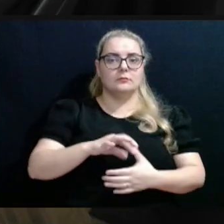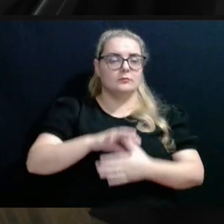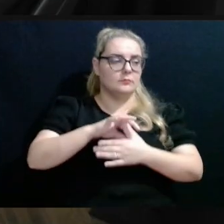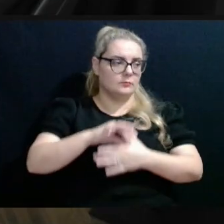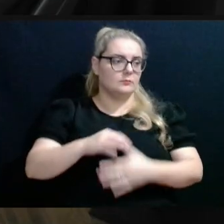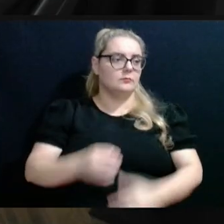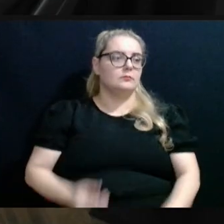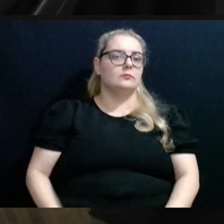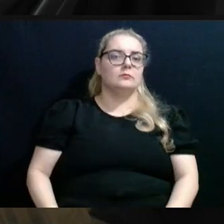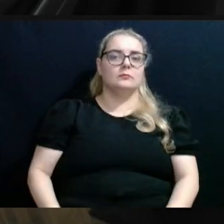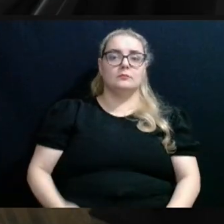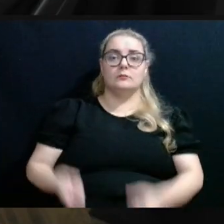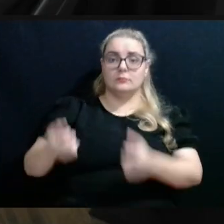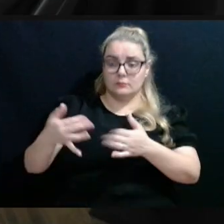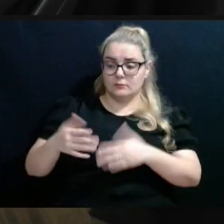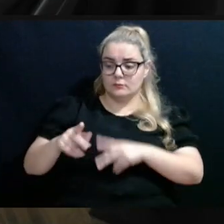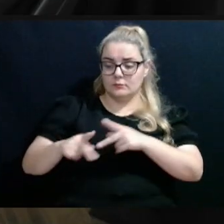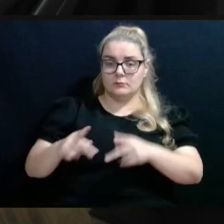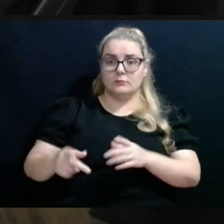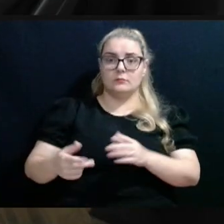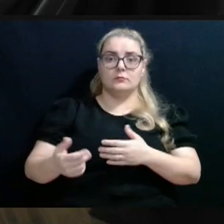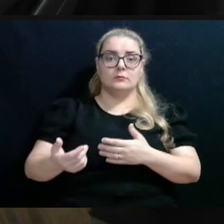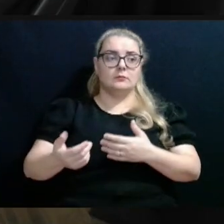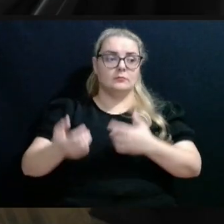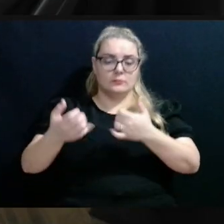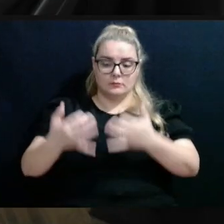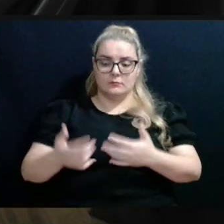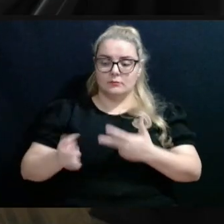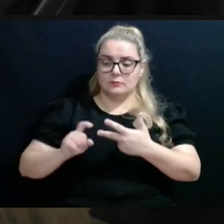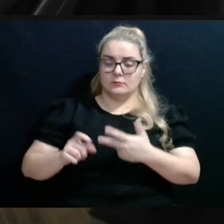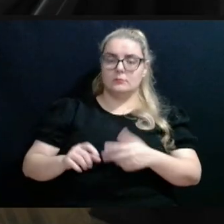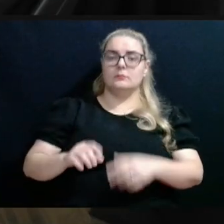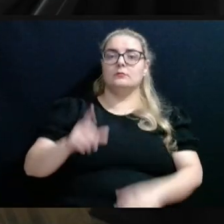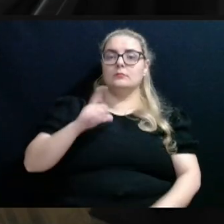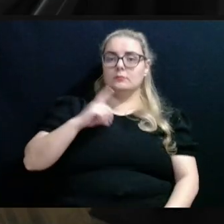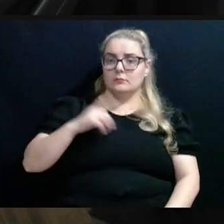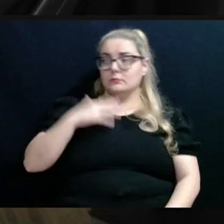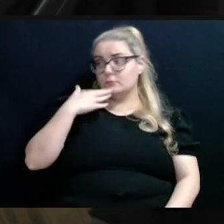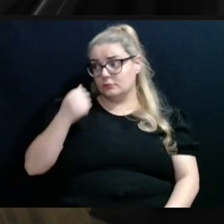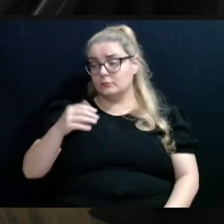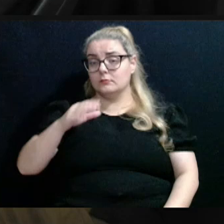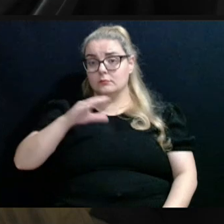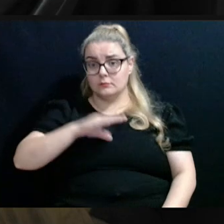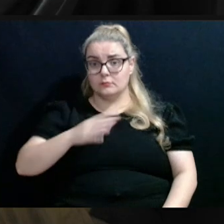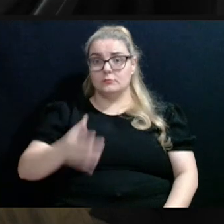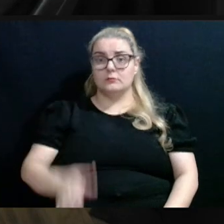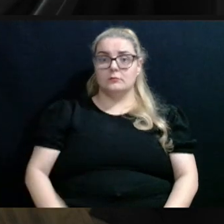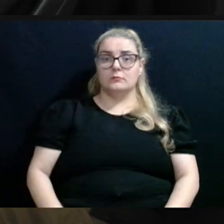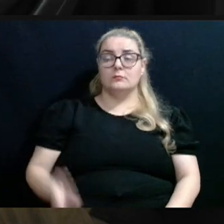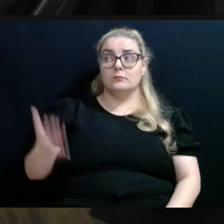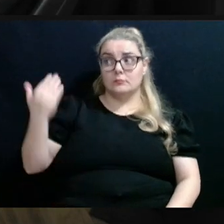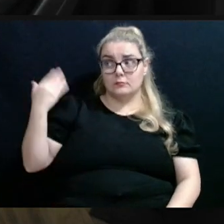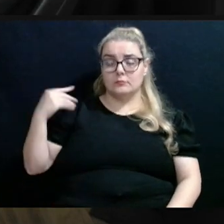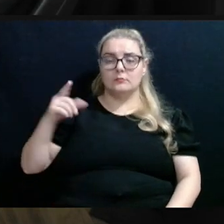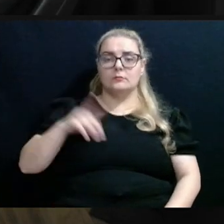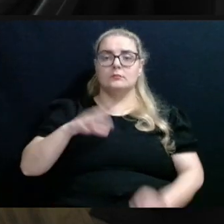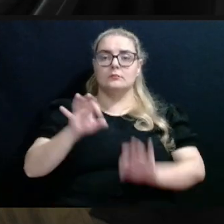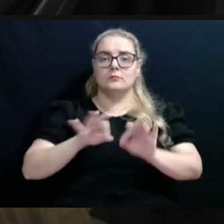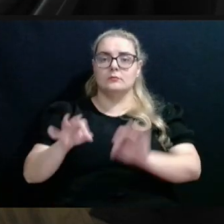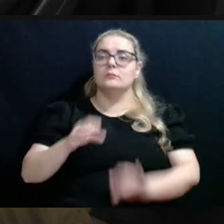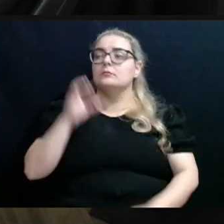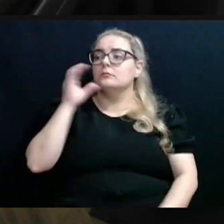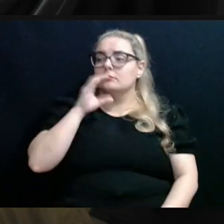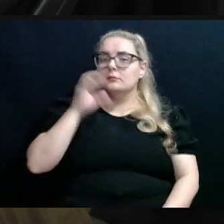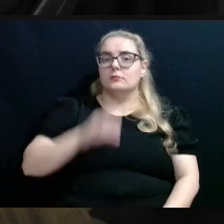os projetos que o Executivo tem para melhorar a cidade. Então, outro dia nós tivemos um projeto bem rapidinho aqui,